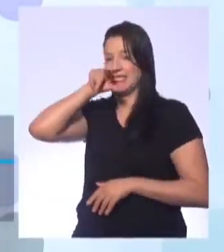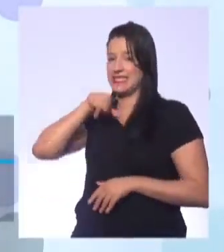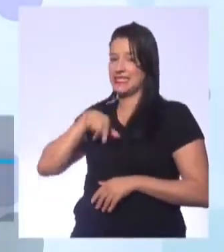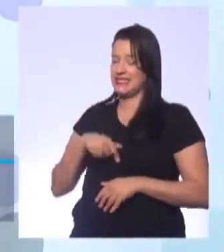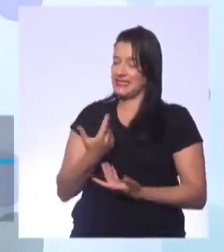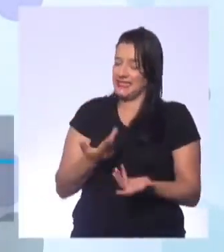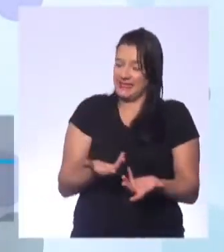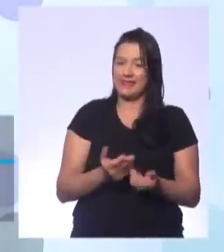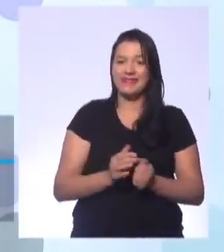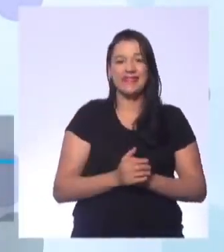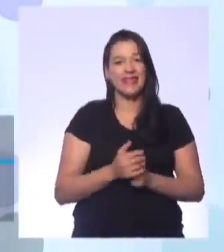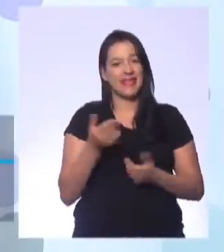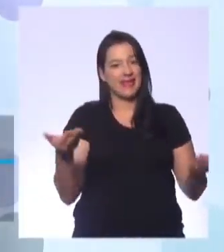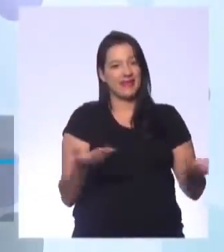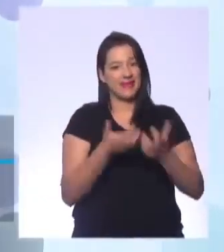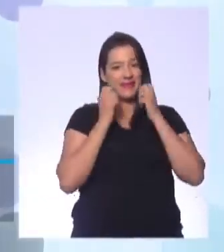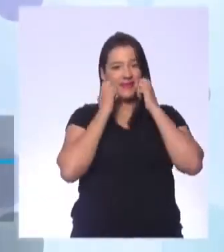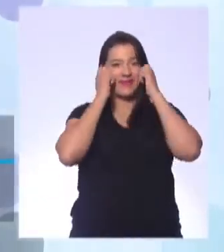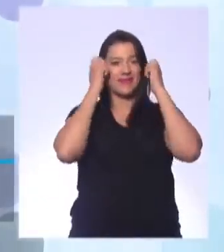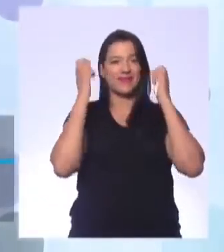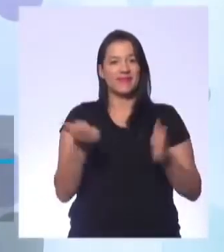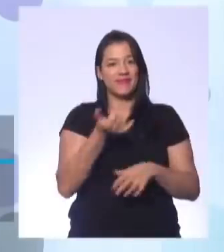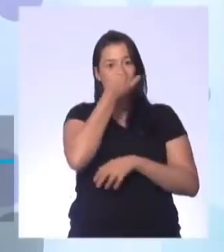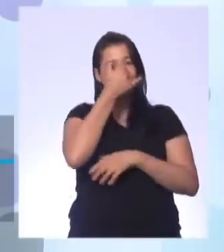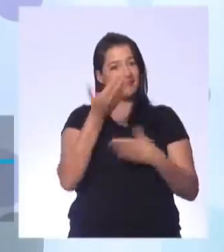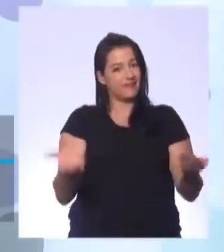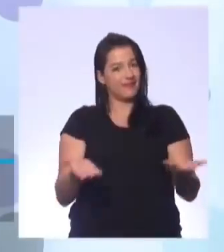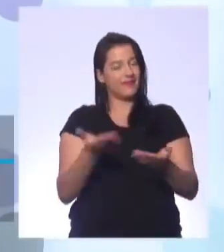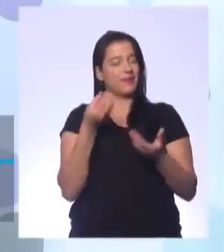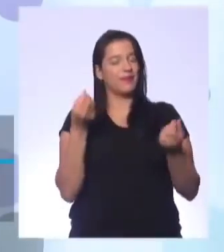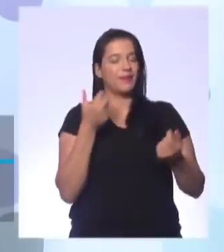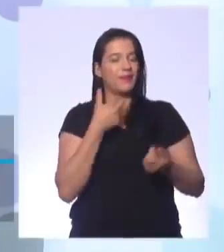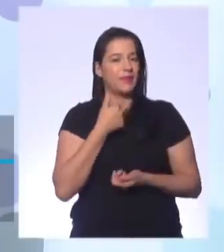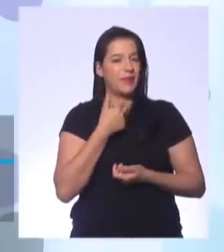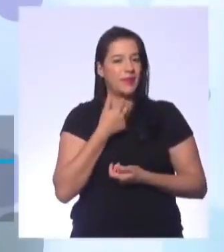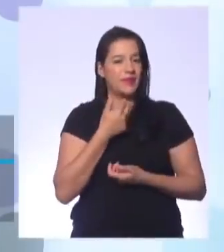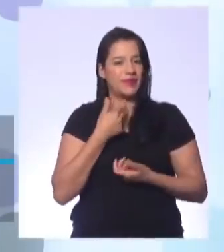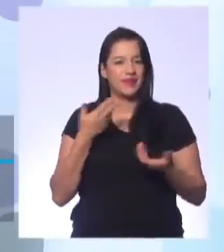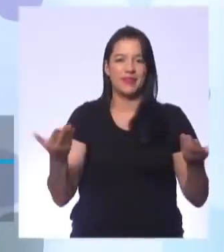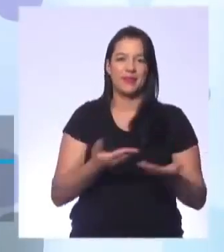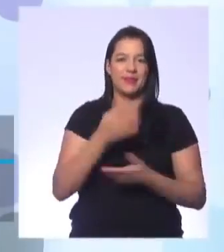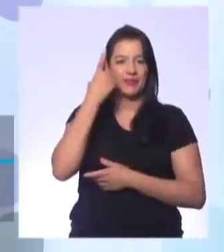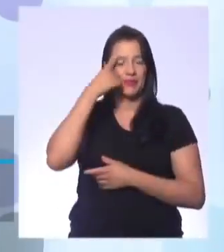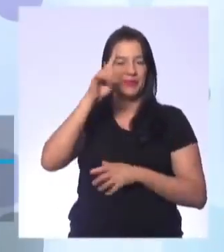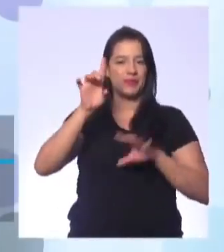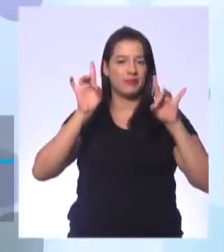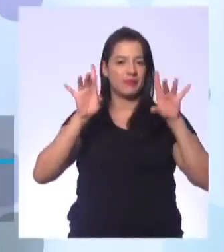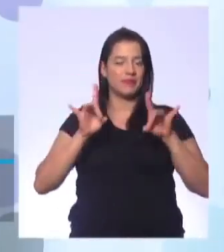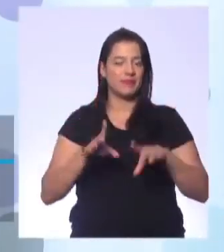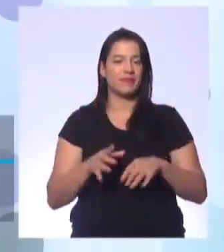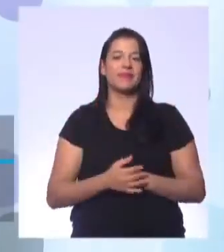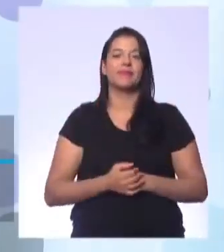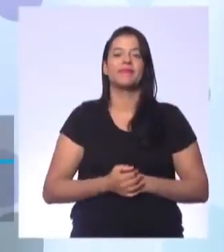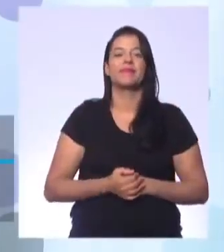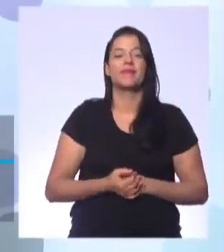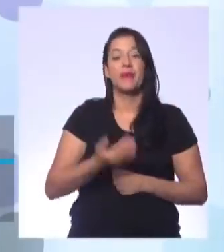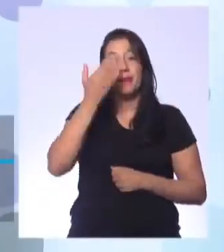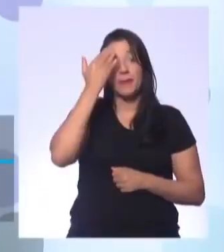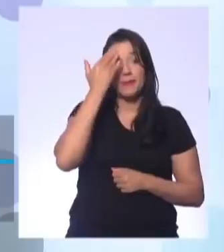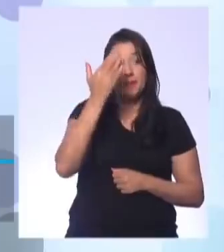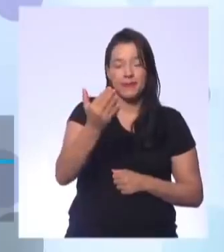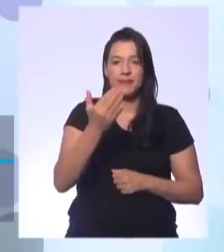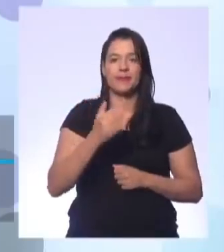sabe aí te pagar mico no dia internacional das mulheres não ia dar né pagar a Mica não ia dar muito certo valeu marilete